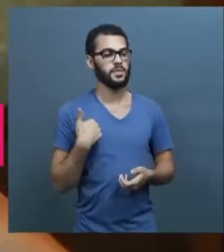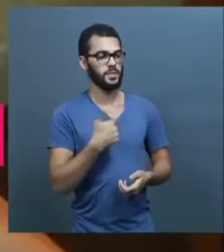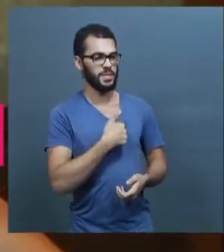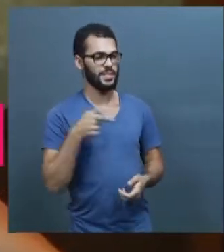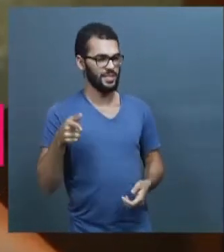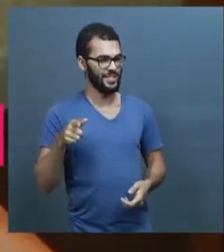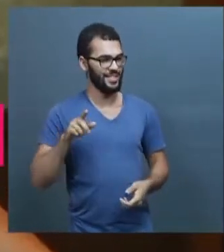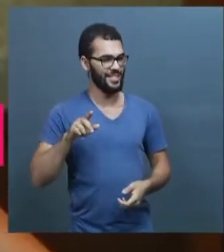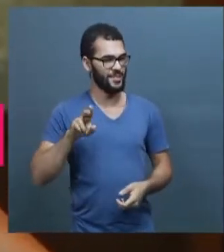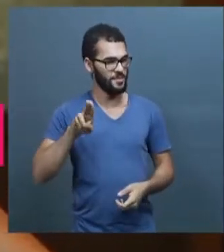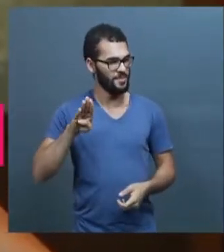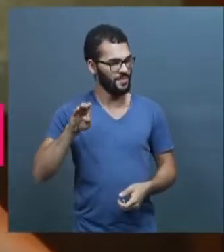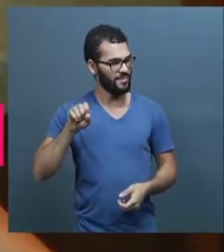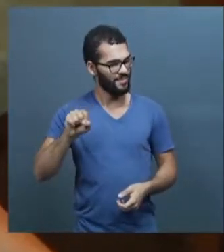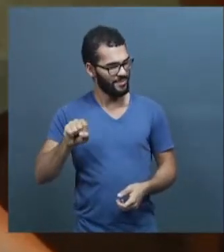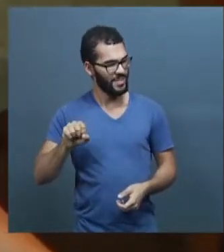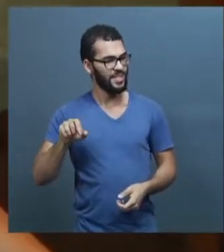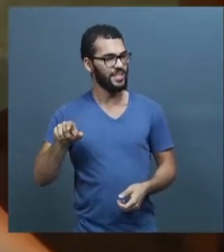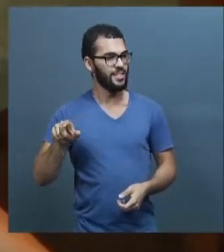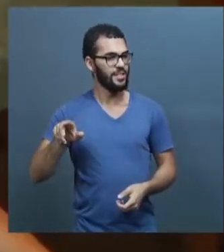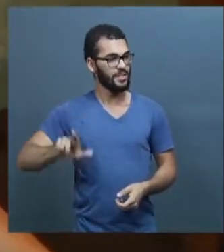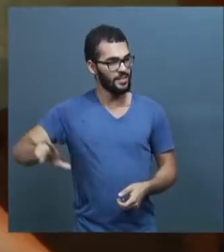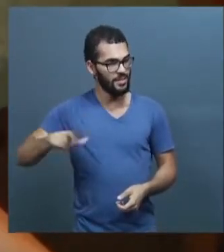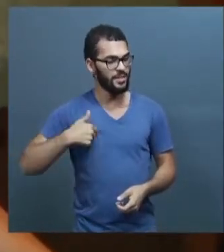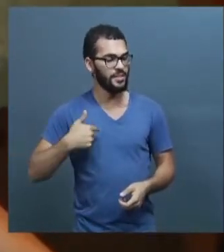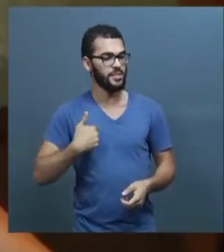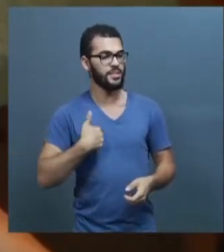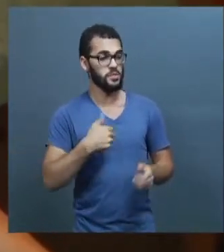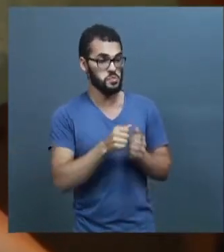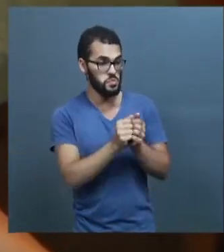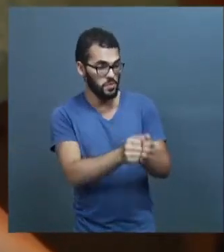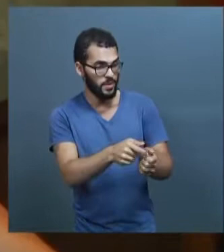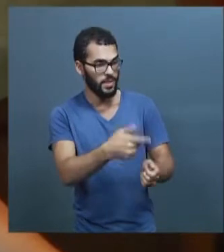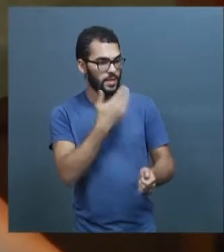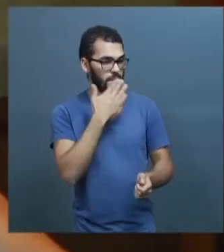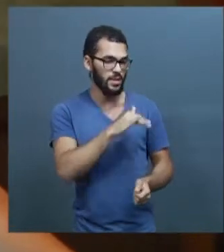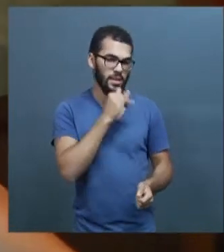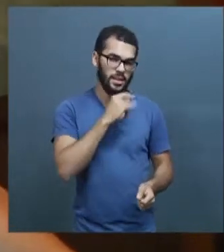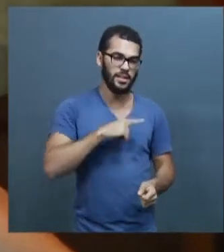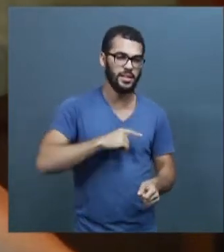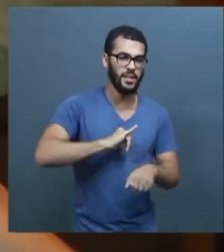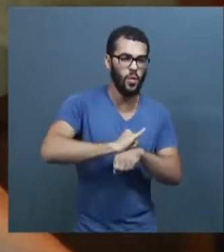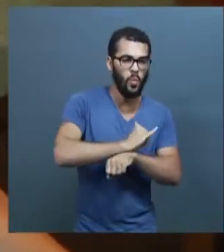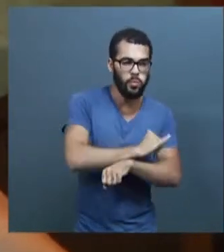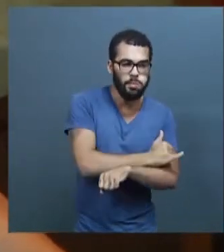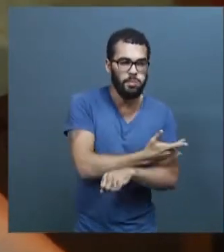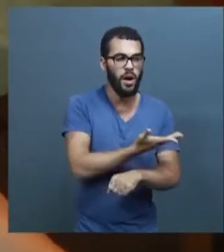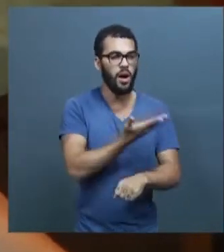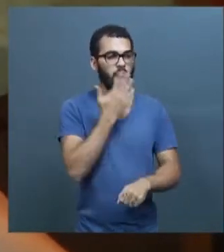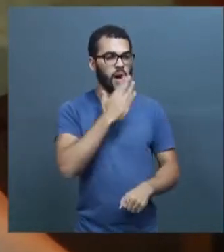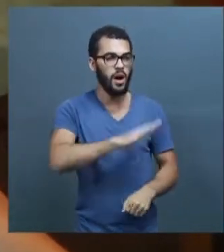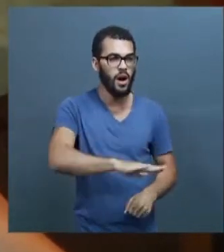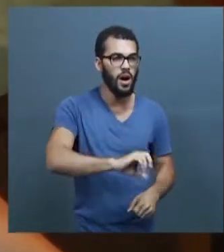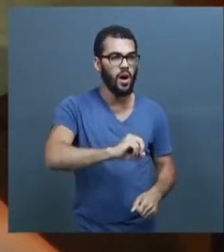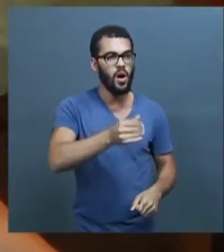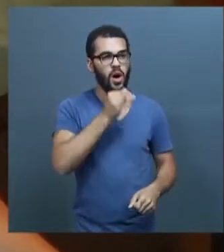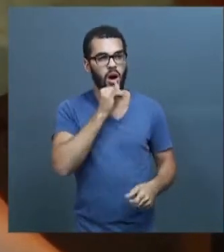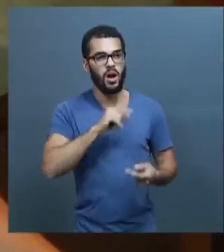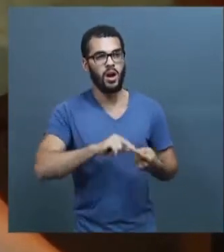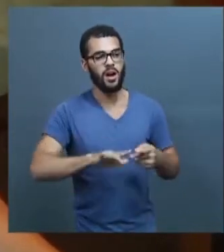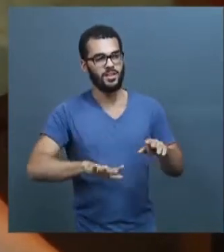trabalho de reeducação alimentar, né, com as crianças. Crianças obesas ou que têm alguma disfunção nos seus